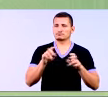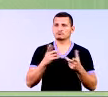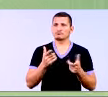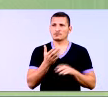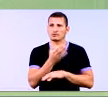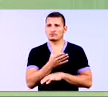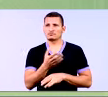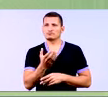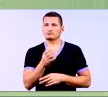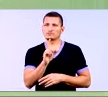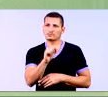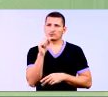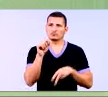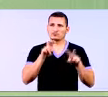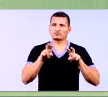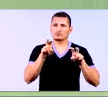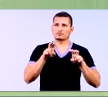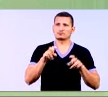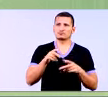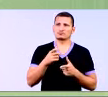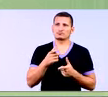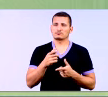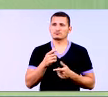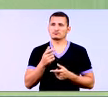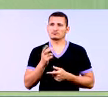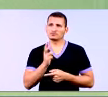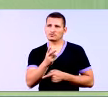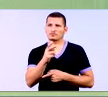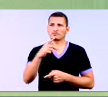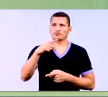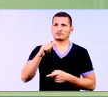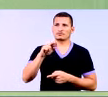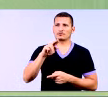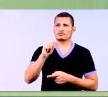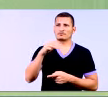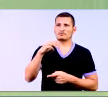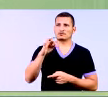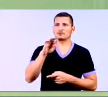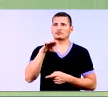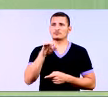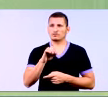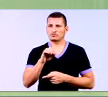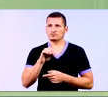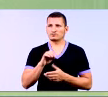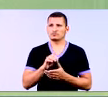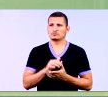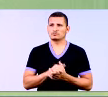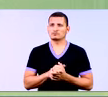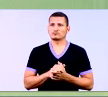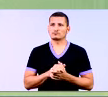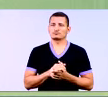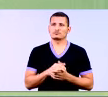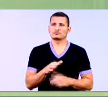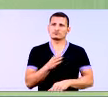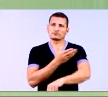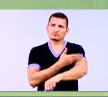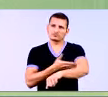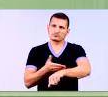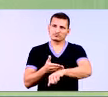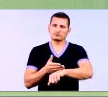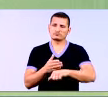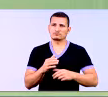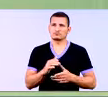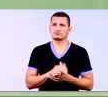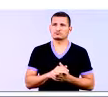quero escolher um computador, esse é o parâmetro que eu sempre vou levar em consideração, tá? Costumeiramente a gente